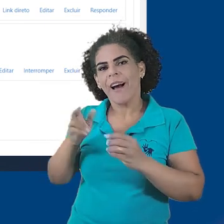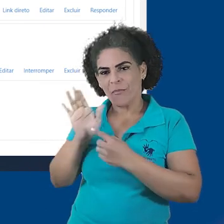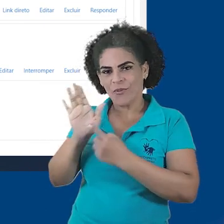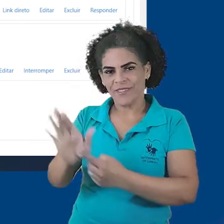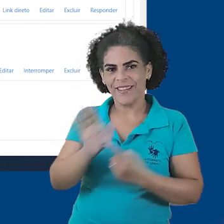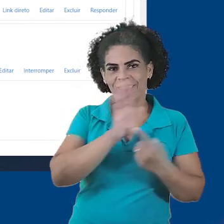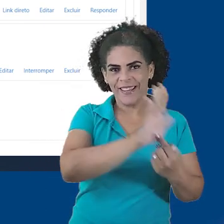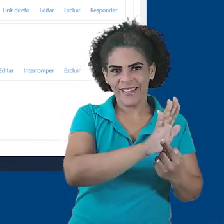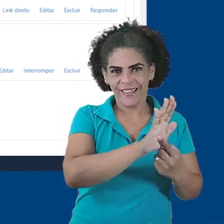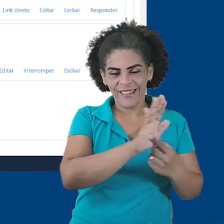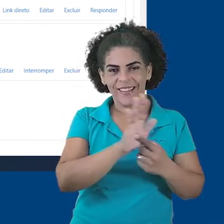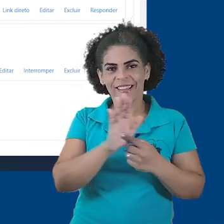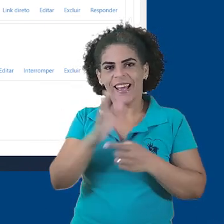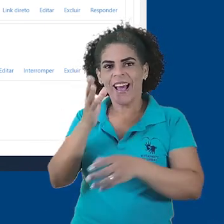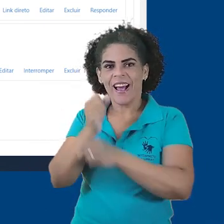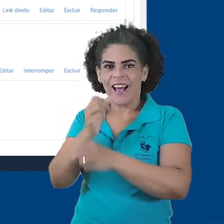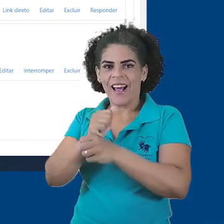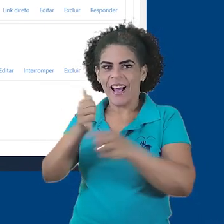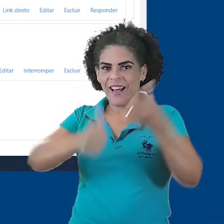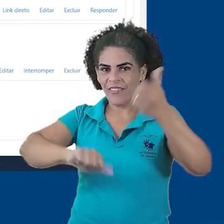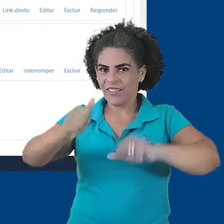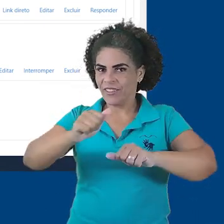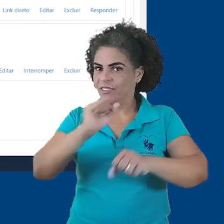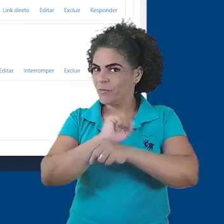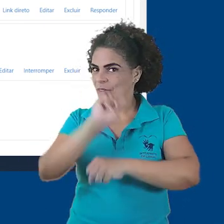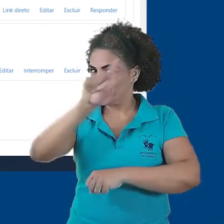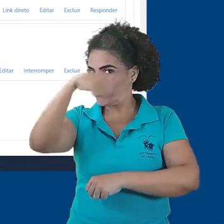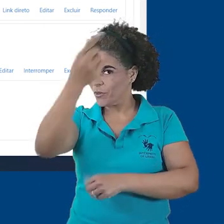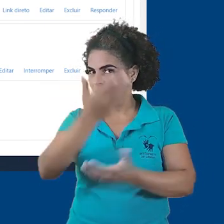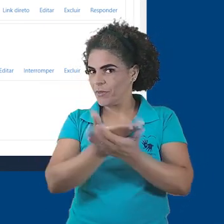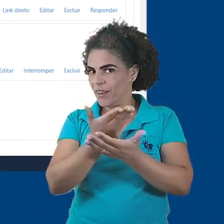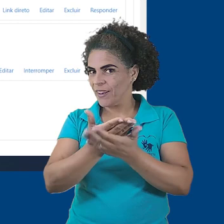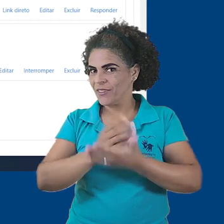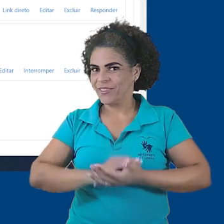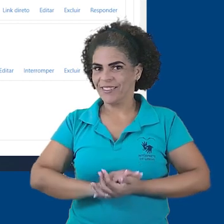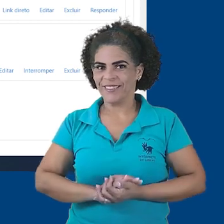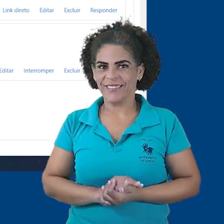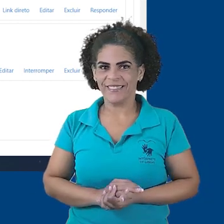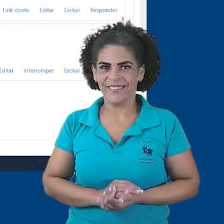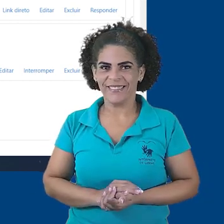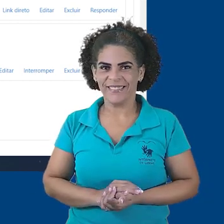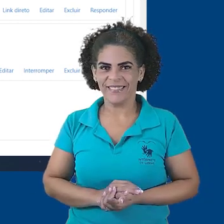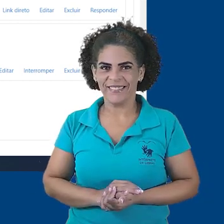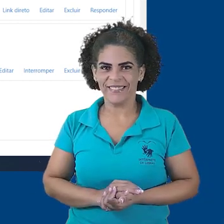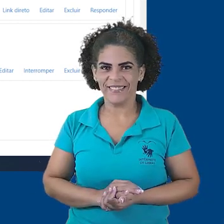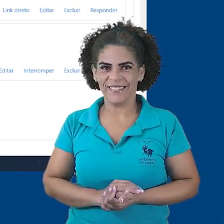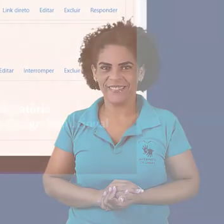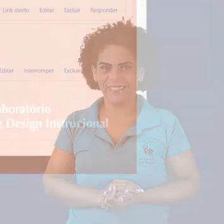existentes, foram demonstrados e aguardamos vocês na próxima aula.